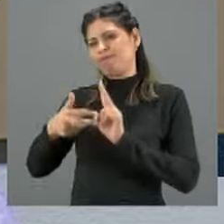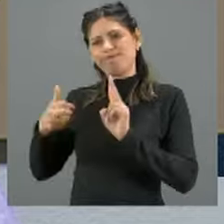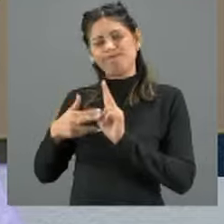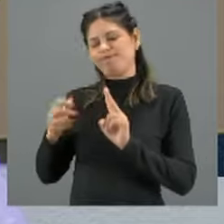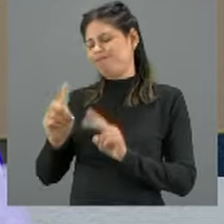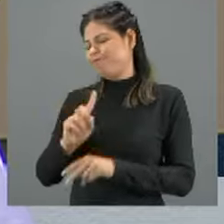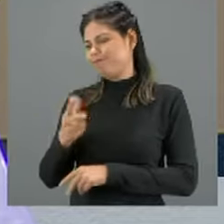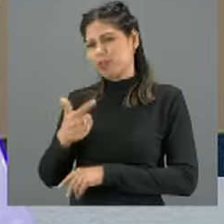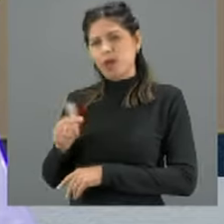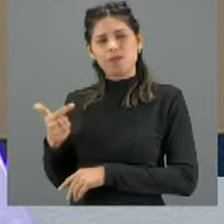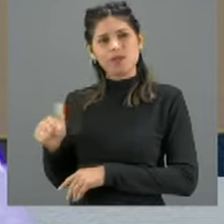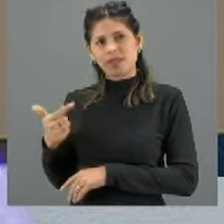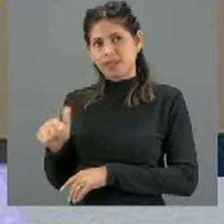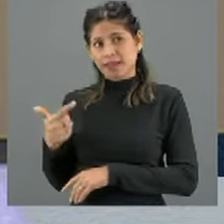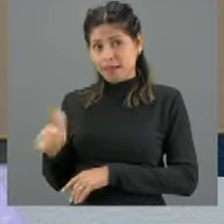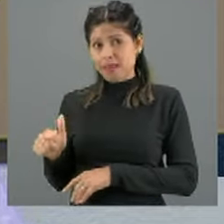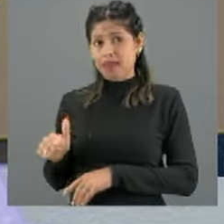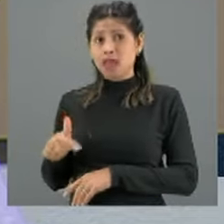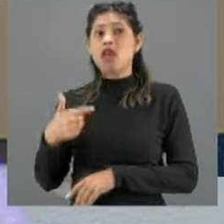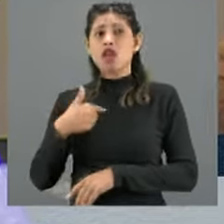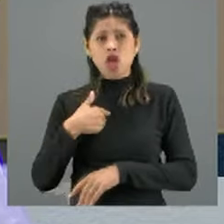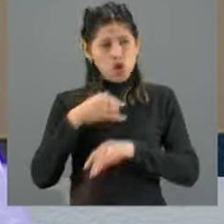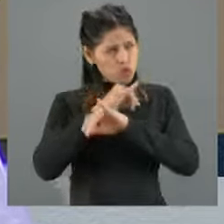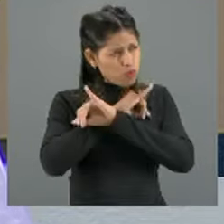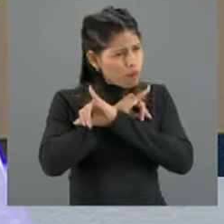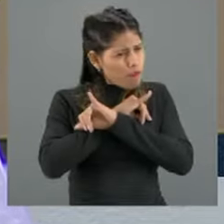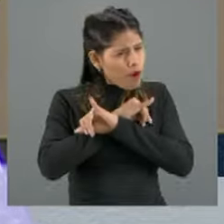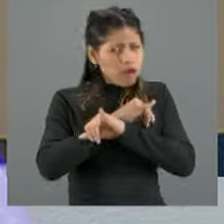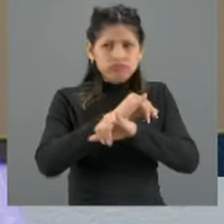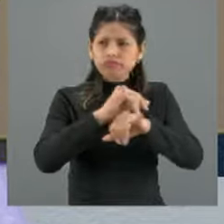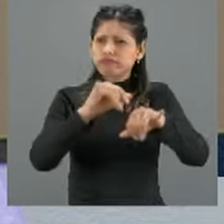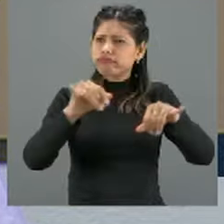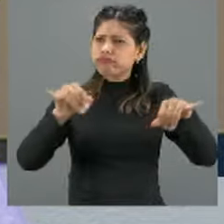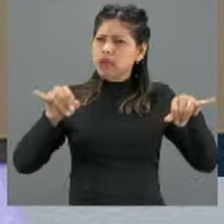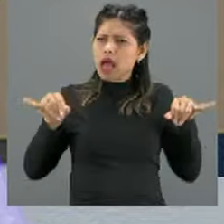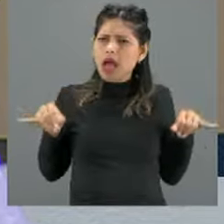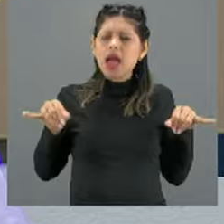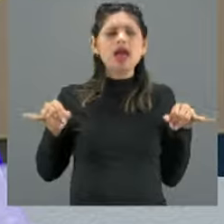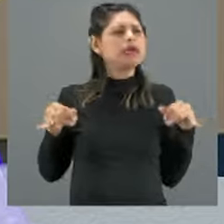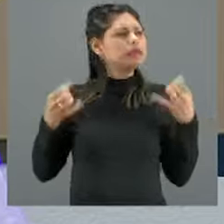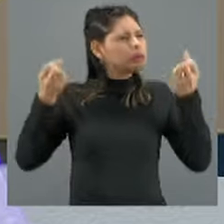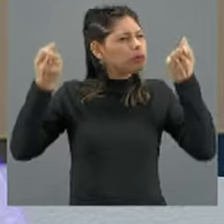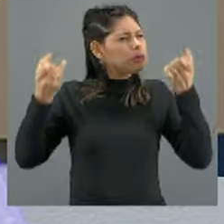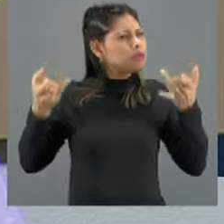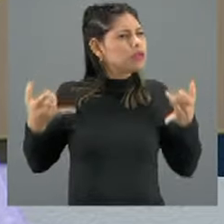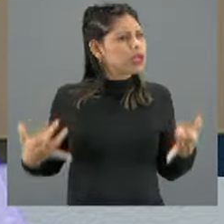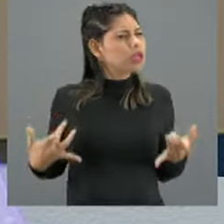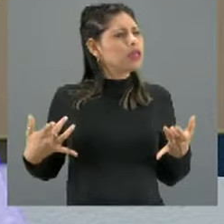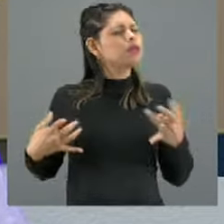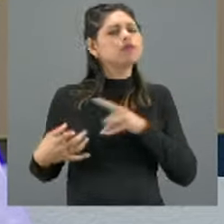Isso aí, estou dizendo na frente aqui, claramente, porque